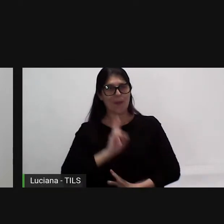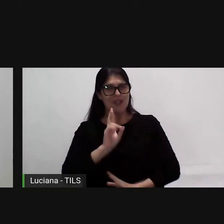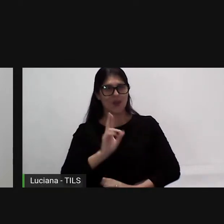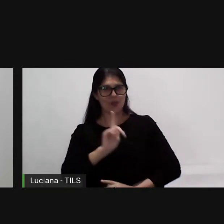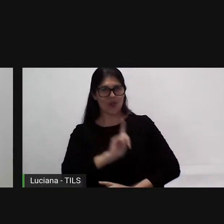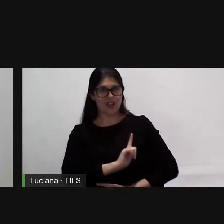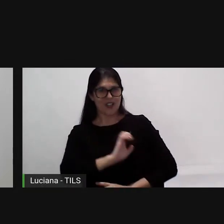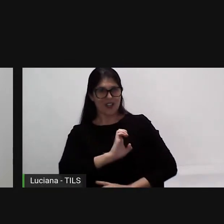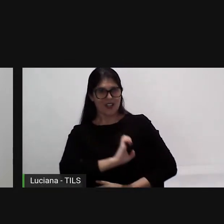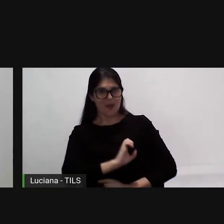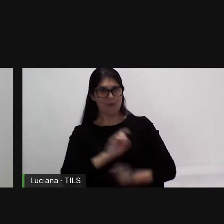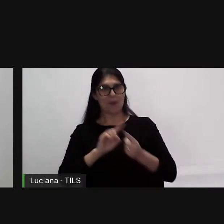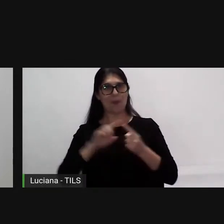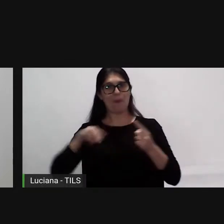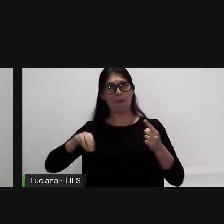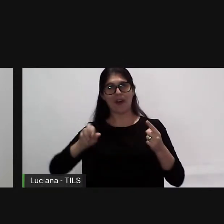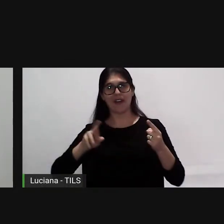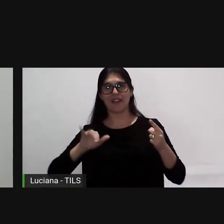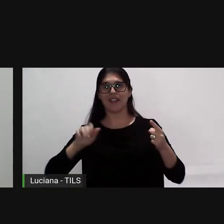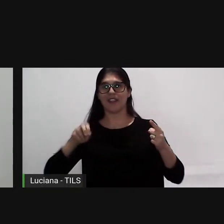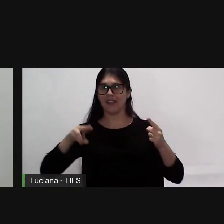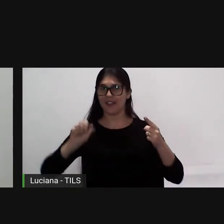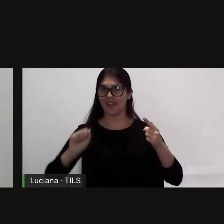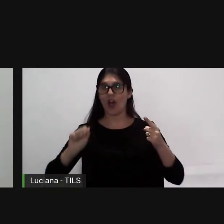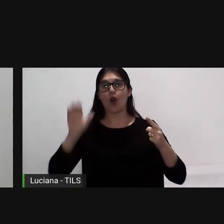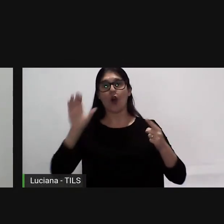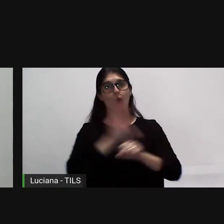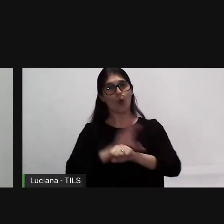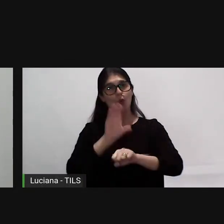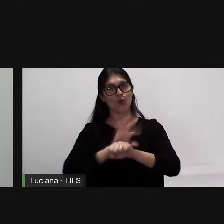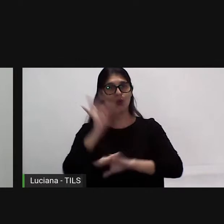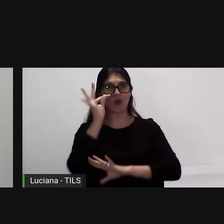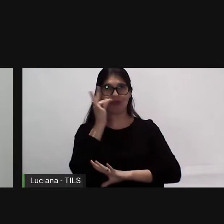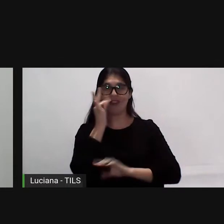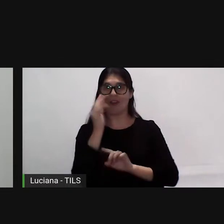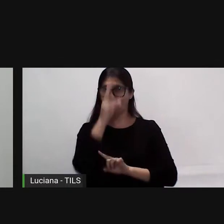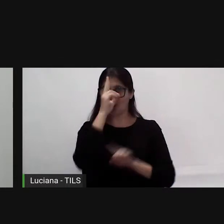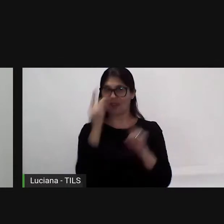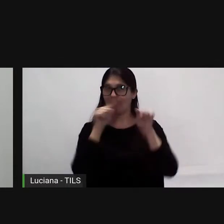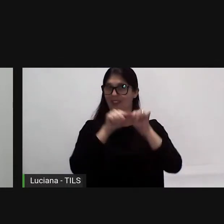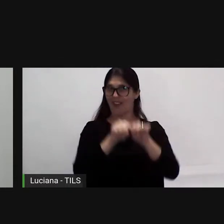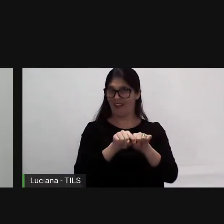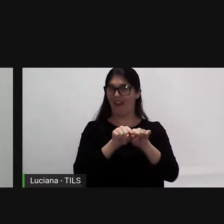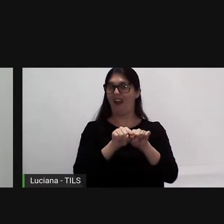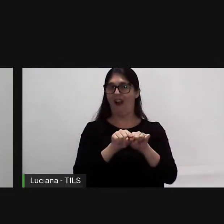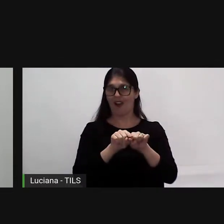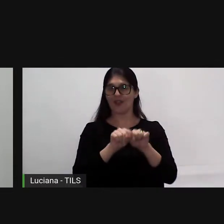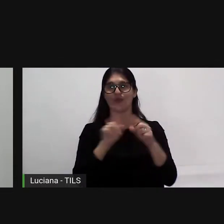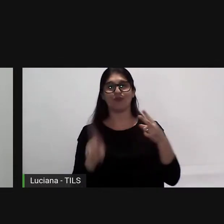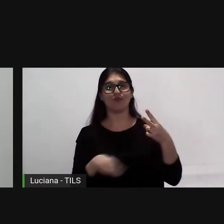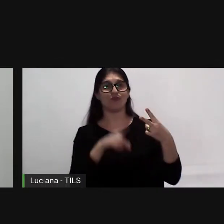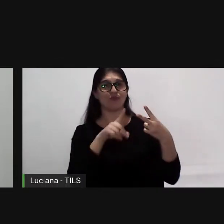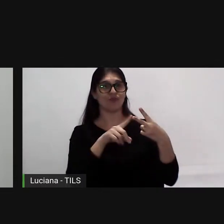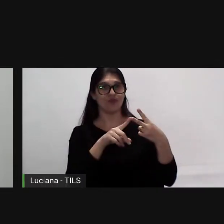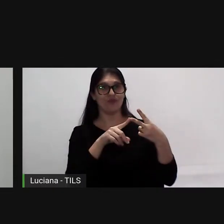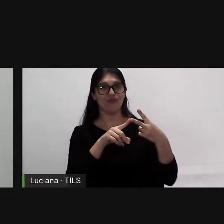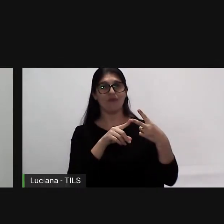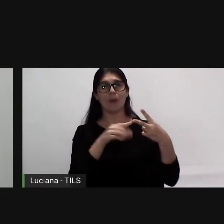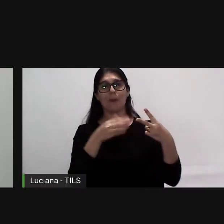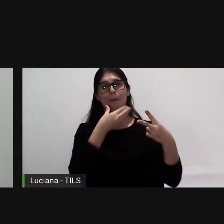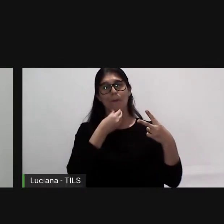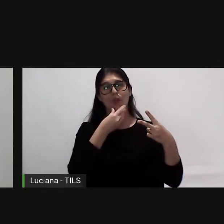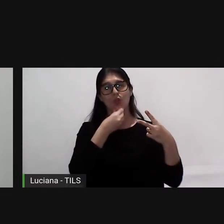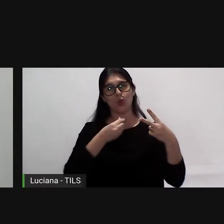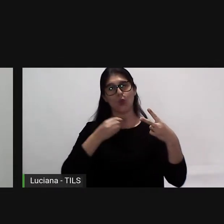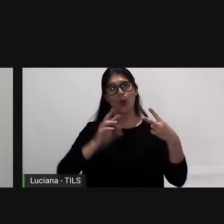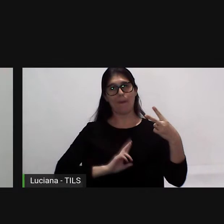Ribeiro Teixeira, dos cursos técnicos integrados do nosso campus, o representante do curso superior em